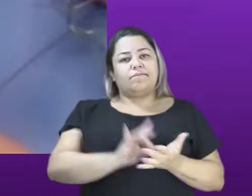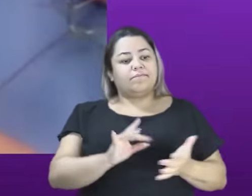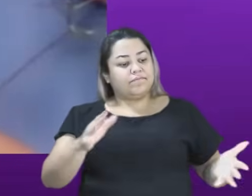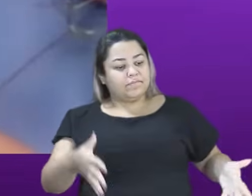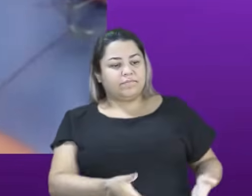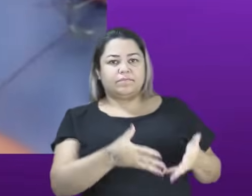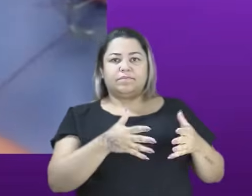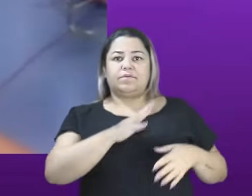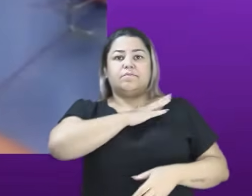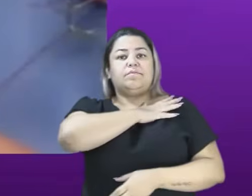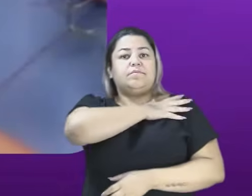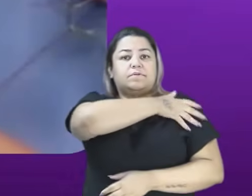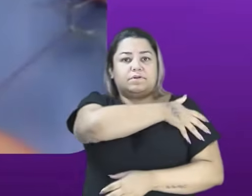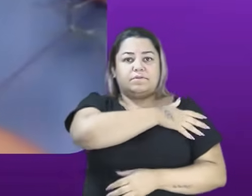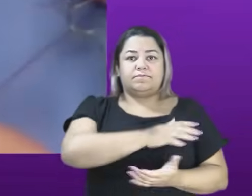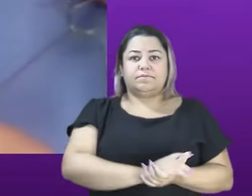o empoderamento, né?